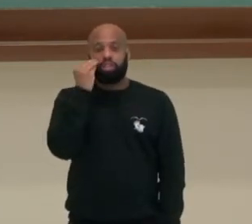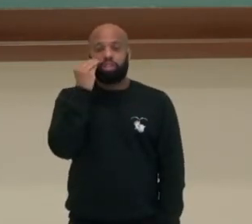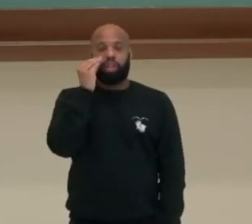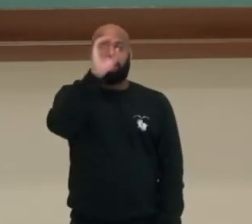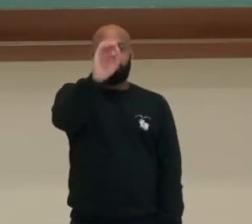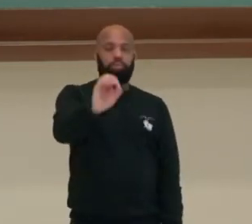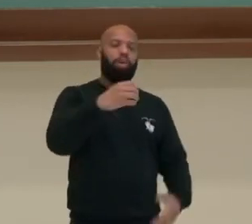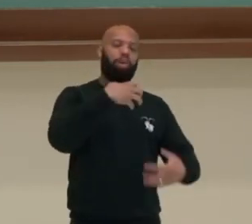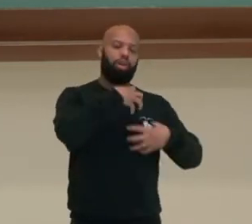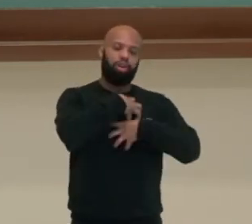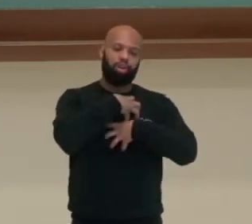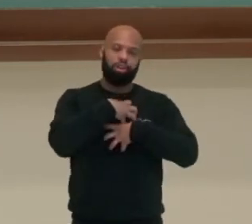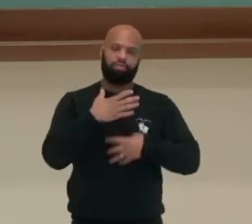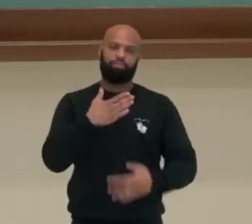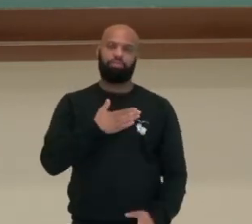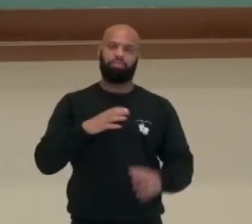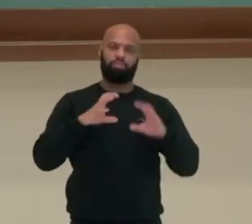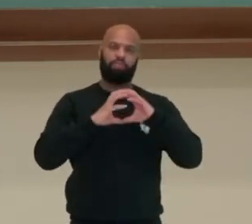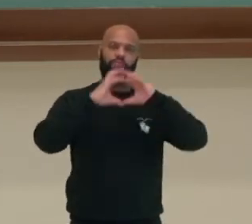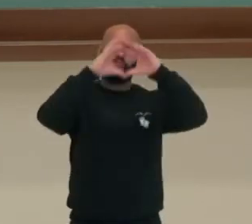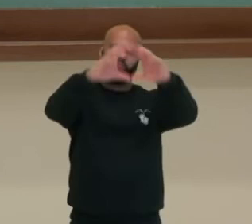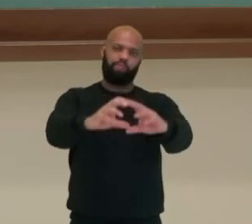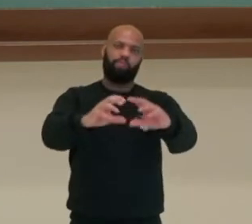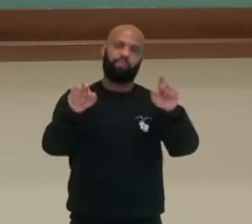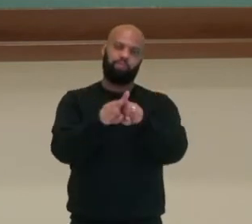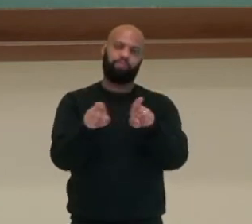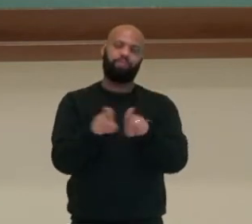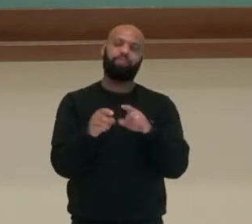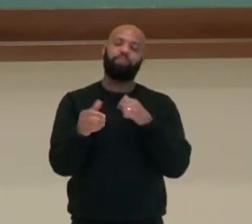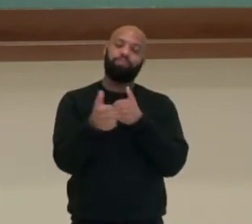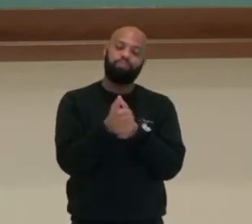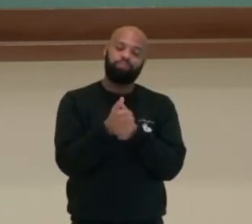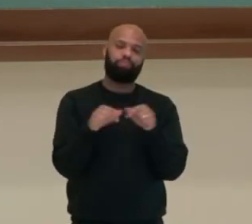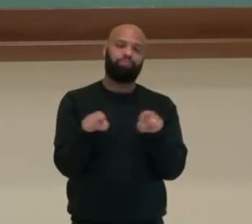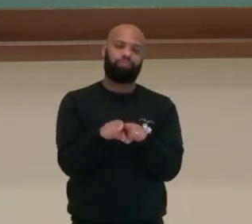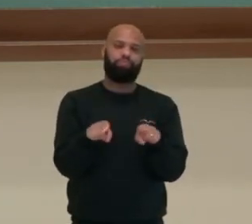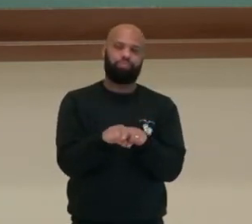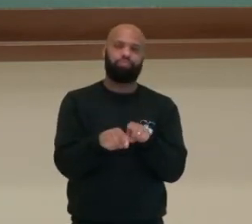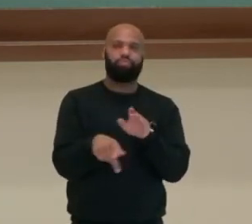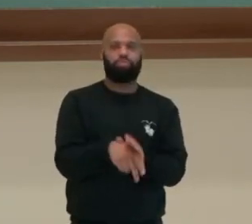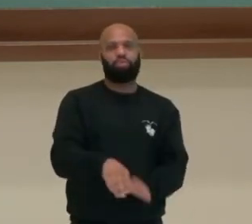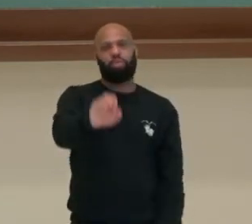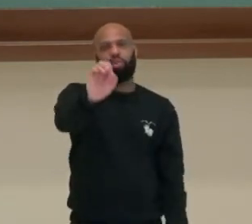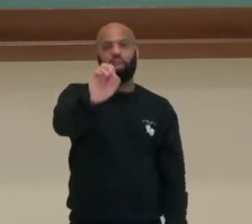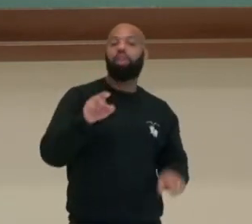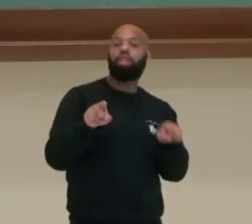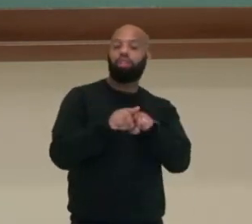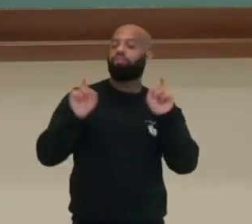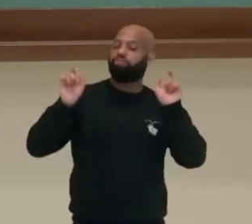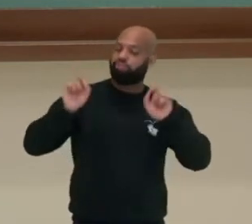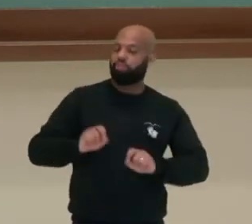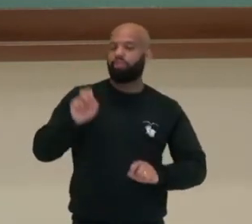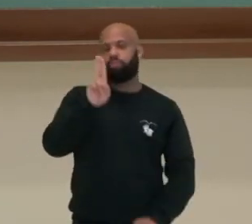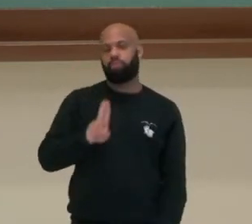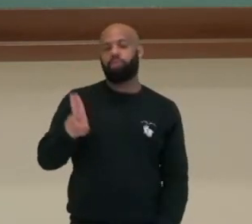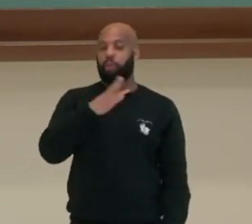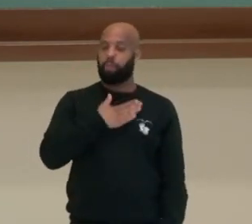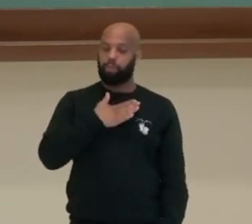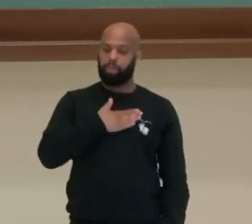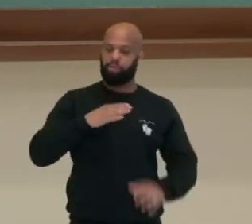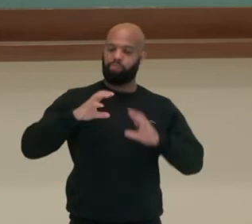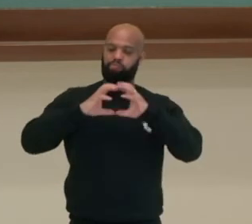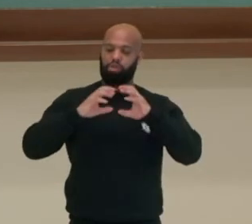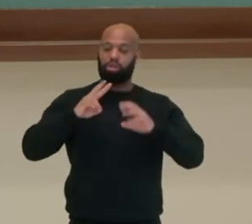minha bola aproximar o máximo que eu puder a minha bocha do bolim, eu posso usar a minha bocha também